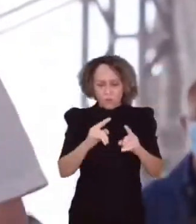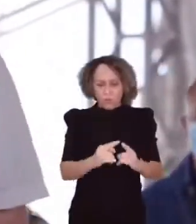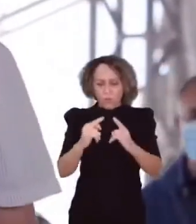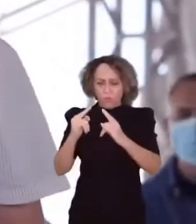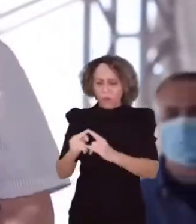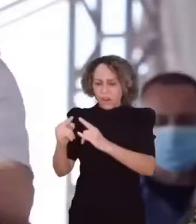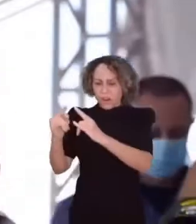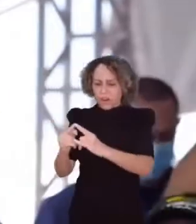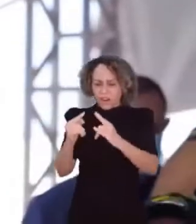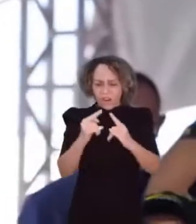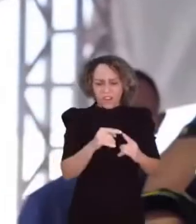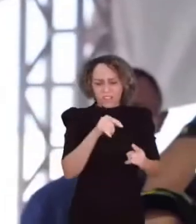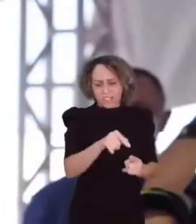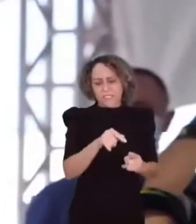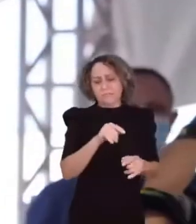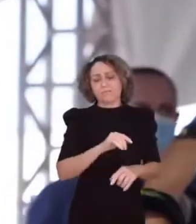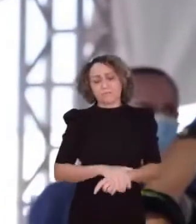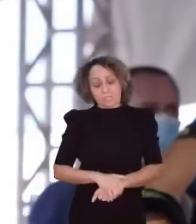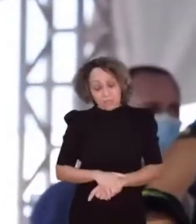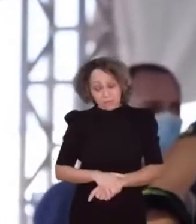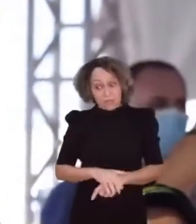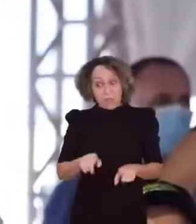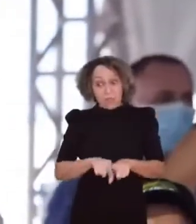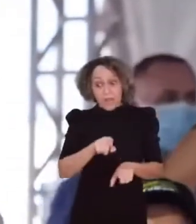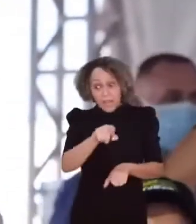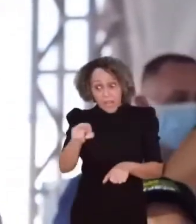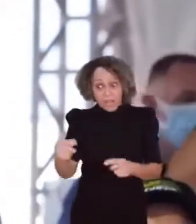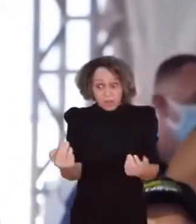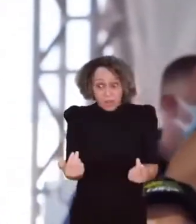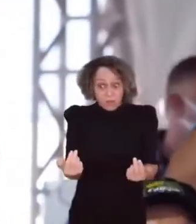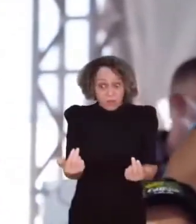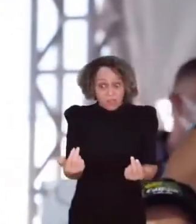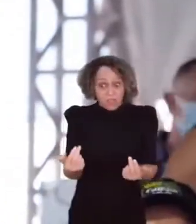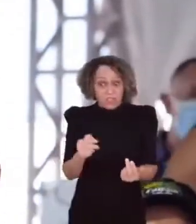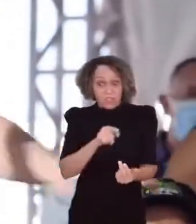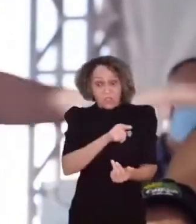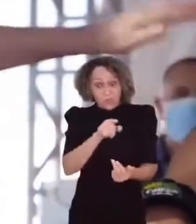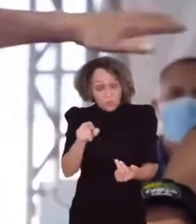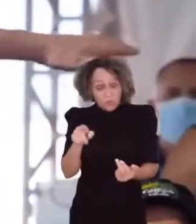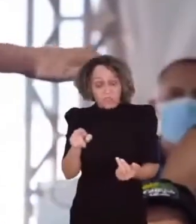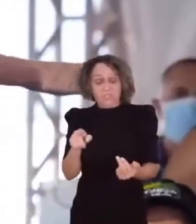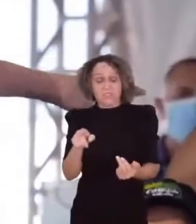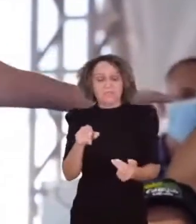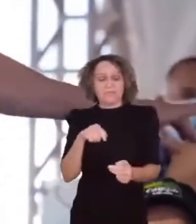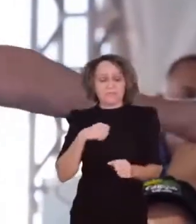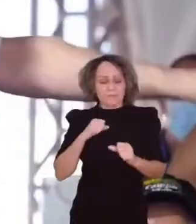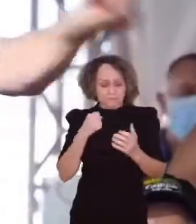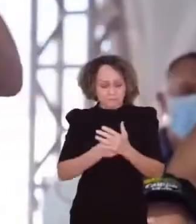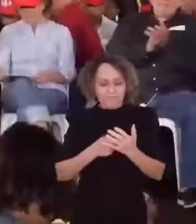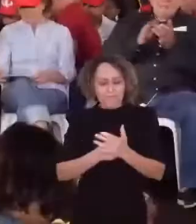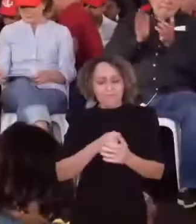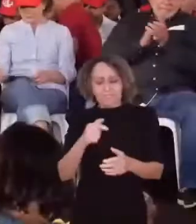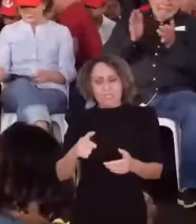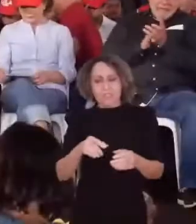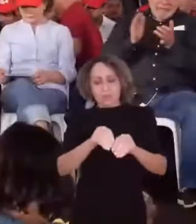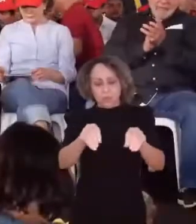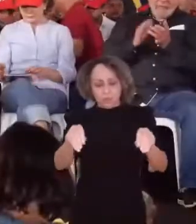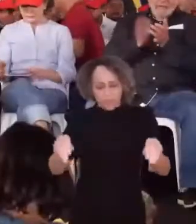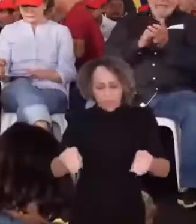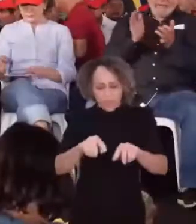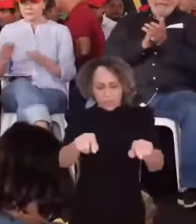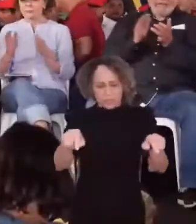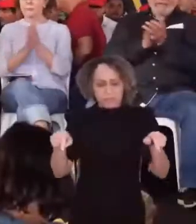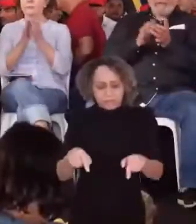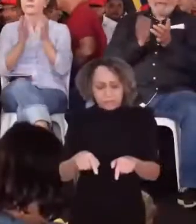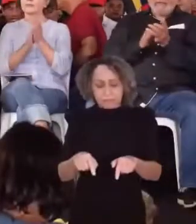latifúndio. Por isso, eu queria pedir para vocês uma grande salva de palmas a esses companheiros que são